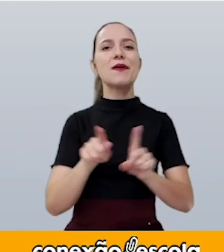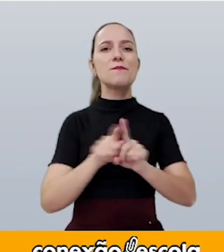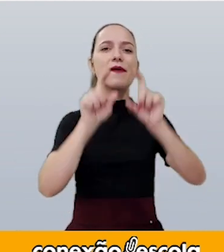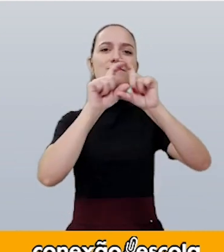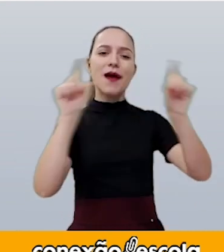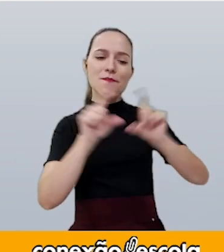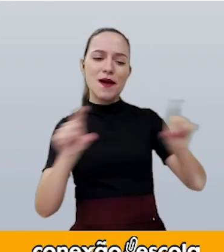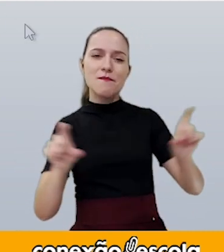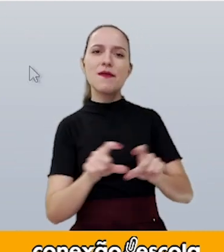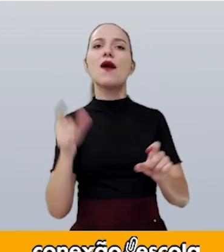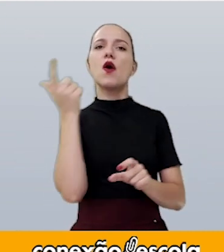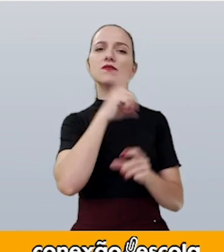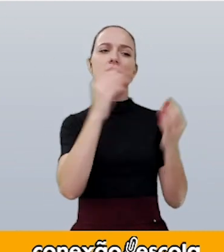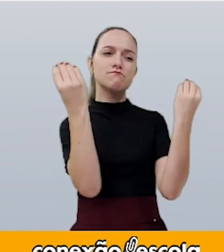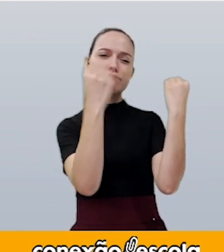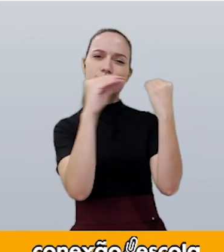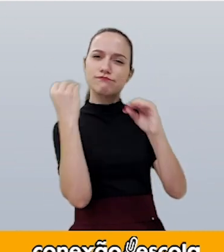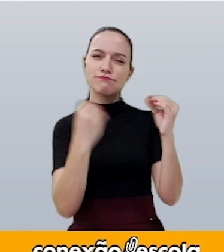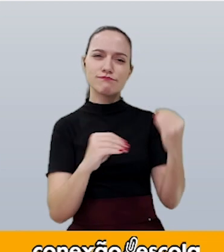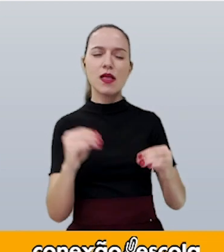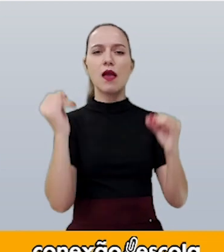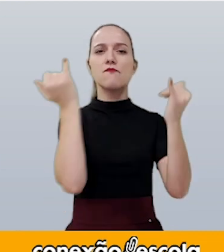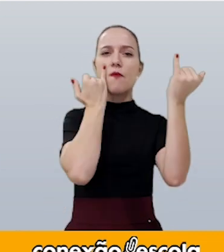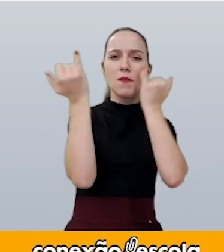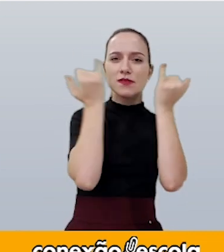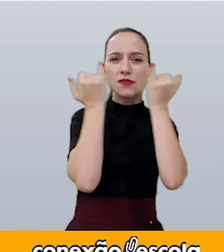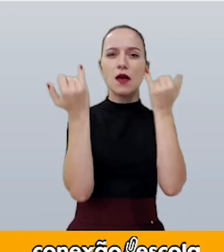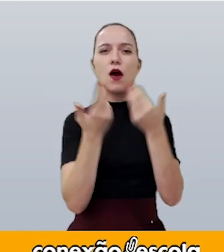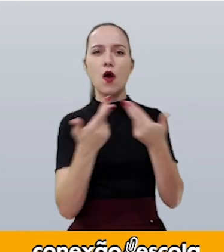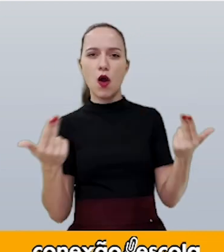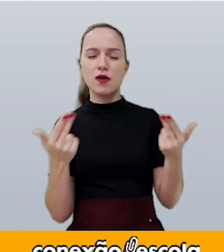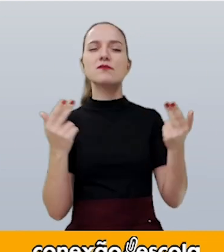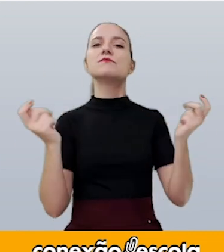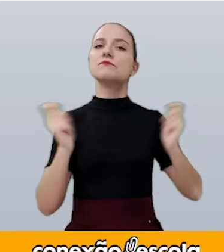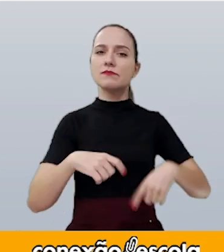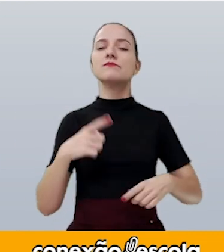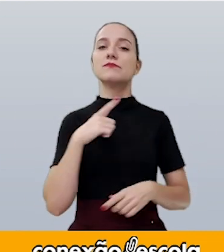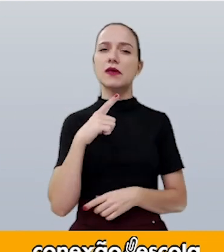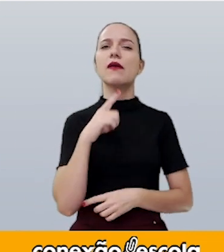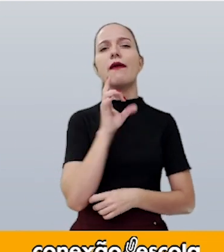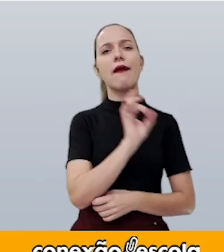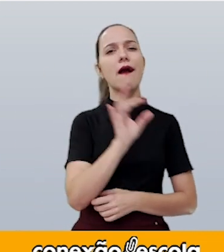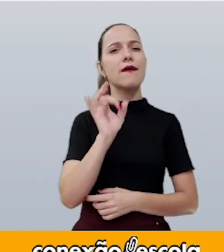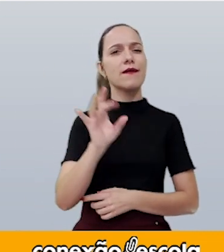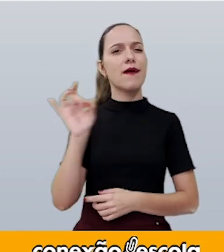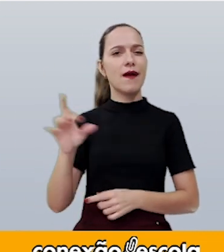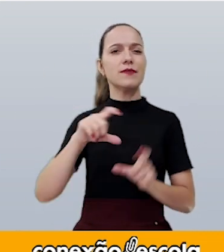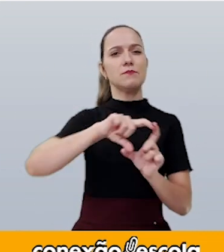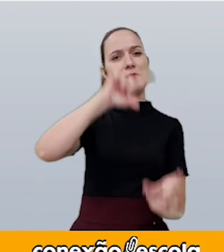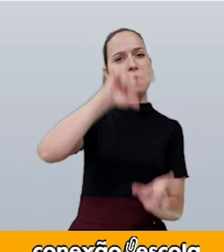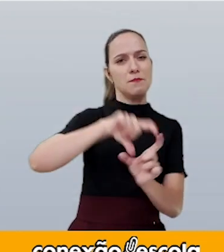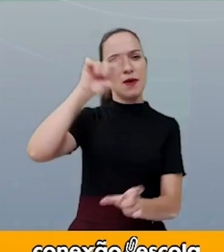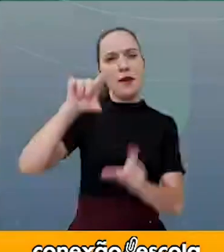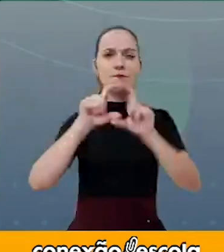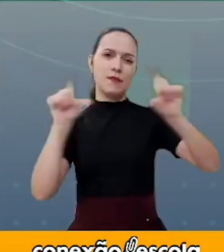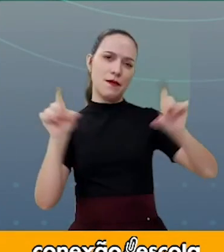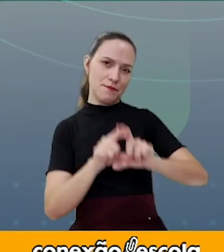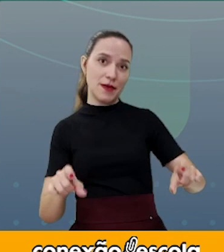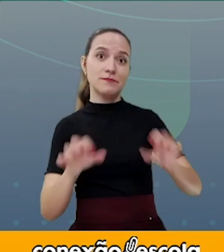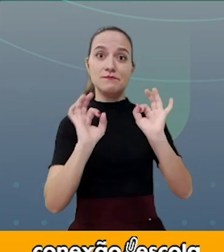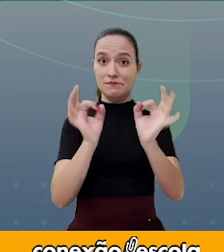para dispor as informações colocadas em cada célula,